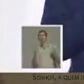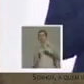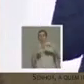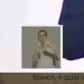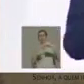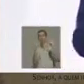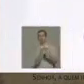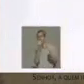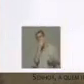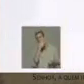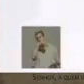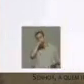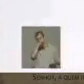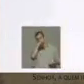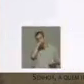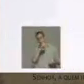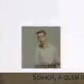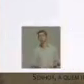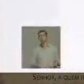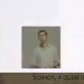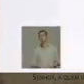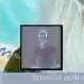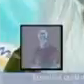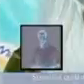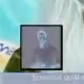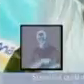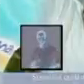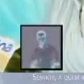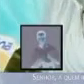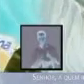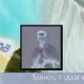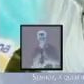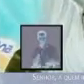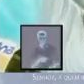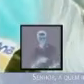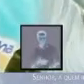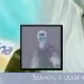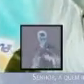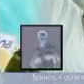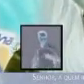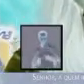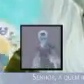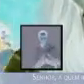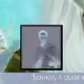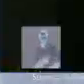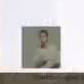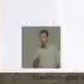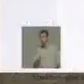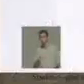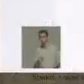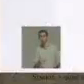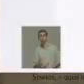Ele tinha problema de relacionamento com o irmão mais velho? Não. O irmão mais velho era um